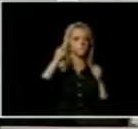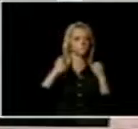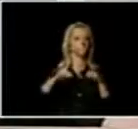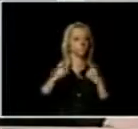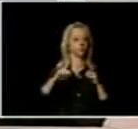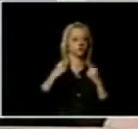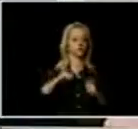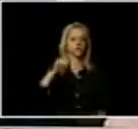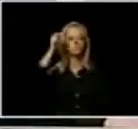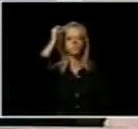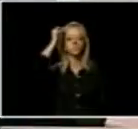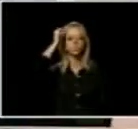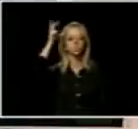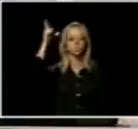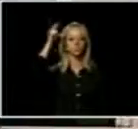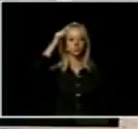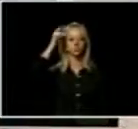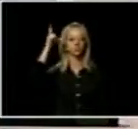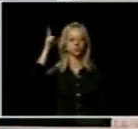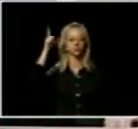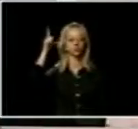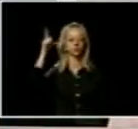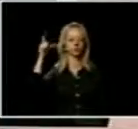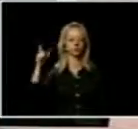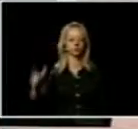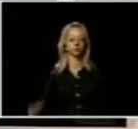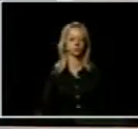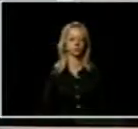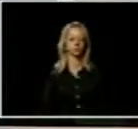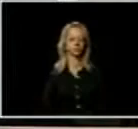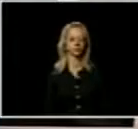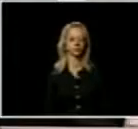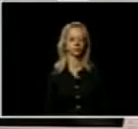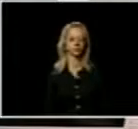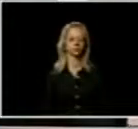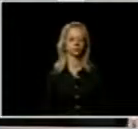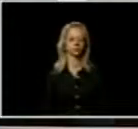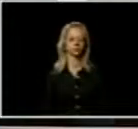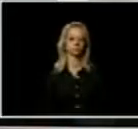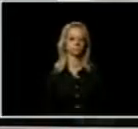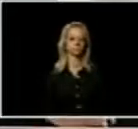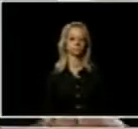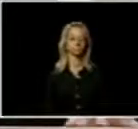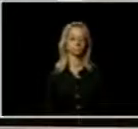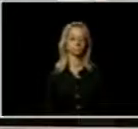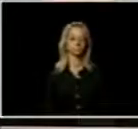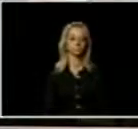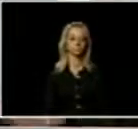do patrimônio. Ele tem riquezas populares, manifestações, grupos